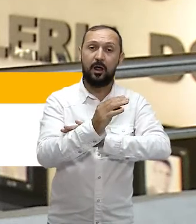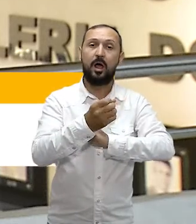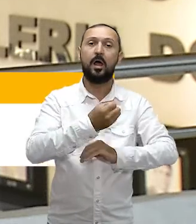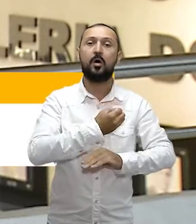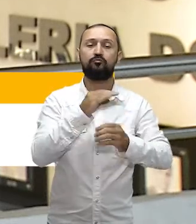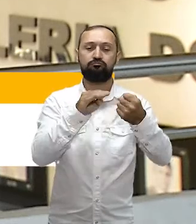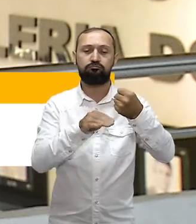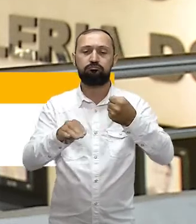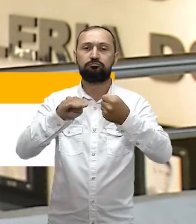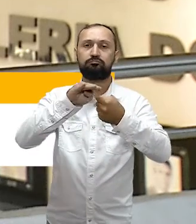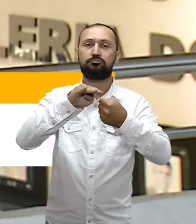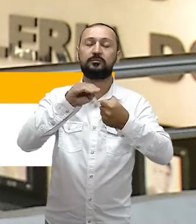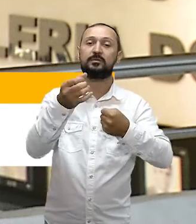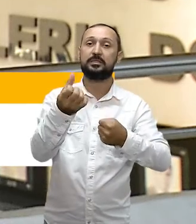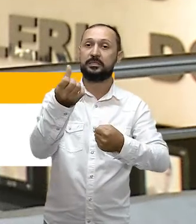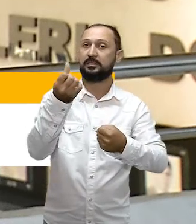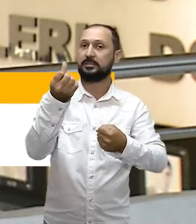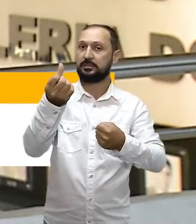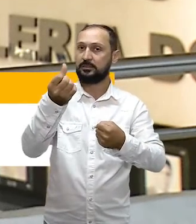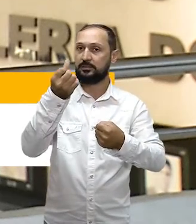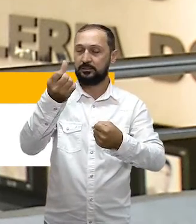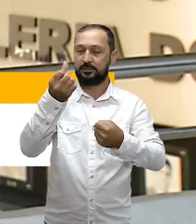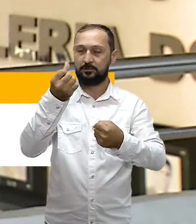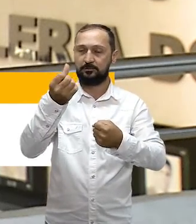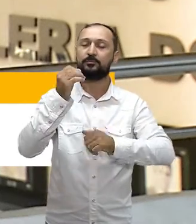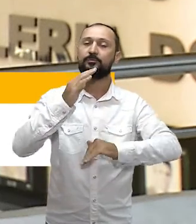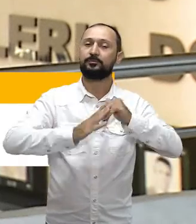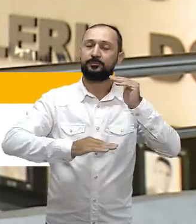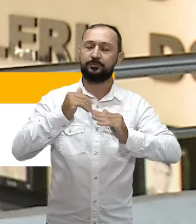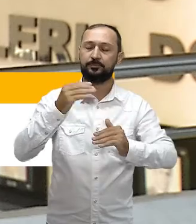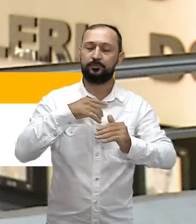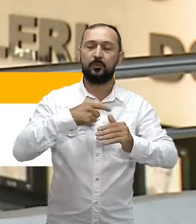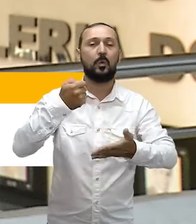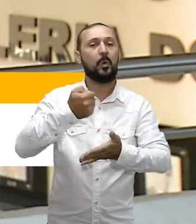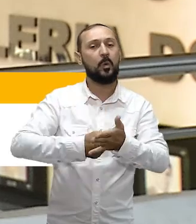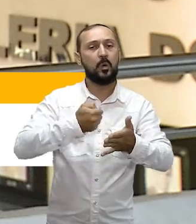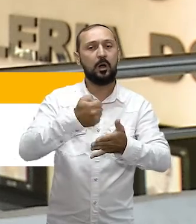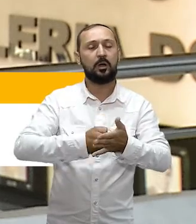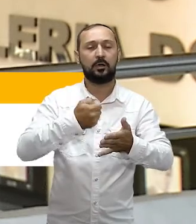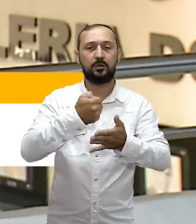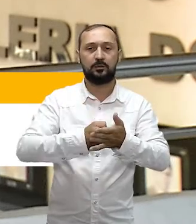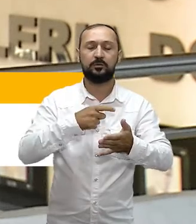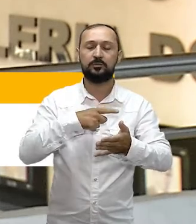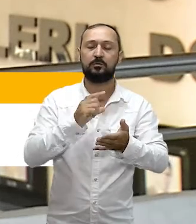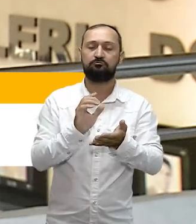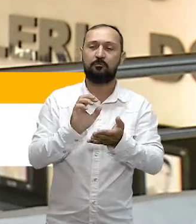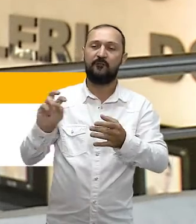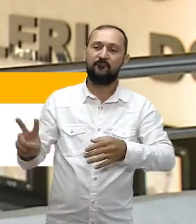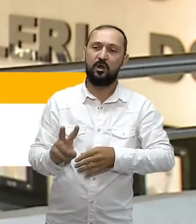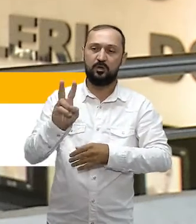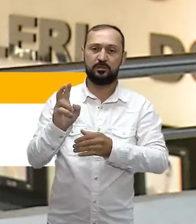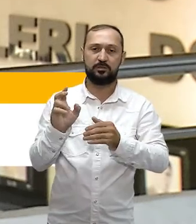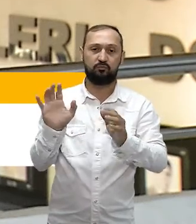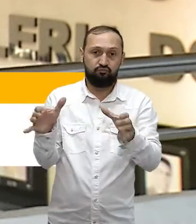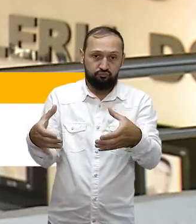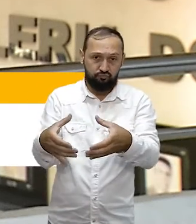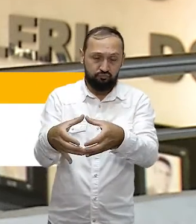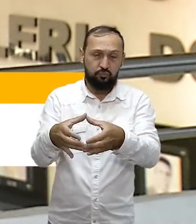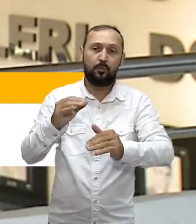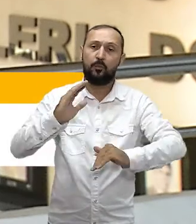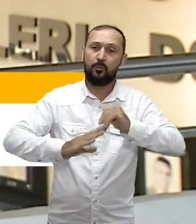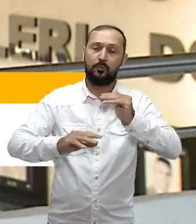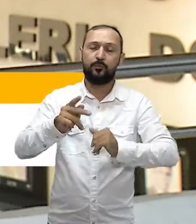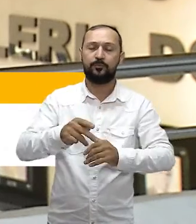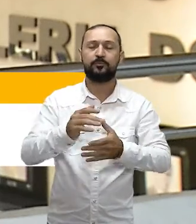acesso do professor ao nível 6 da carreira profissional da educação superior garantindo a valorização